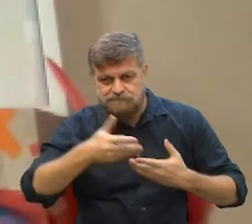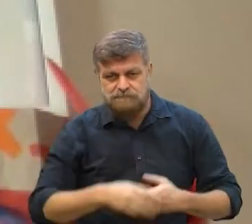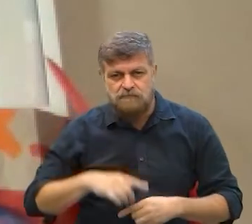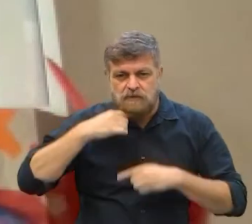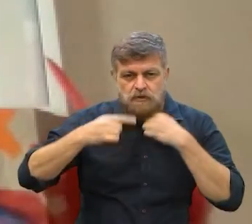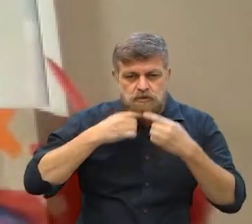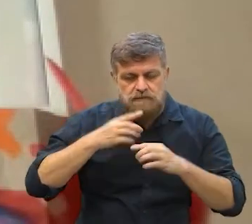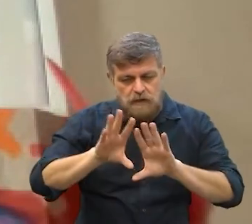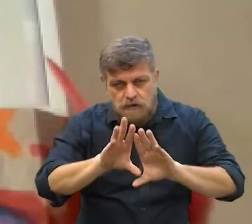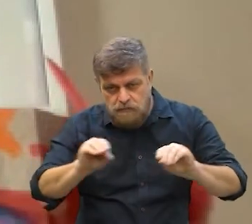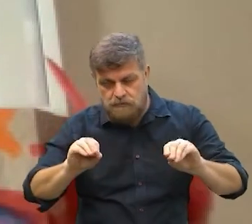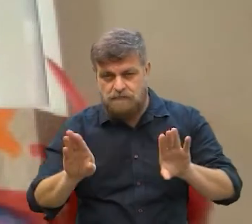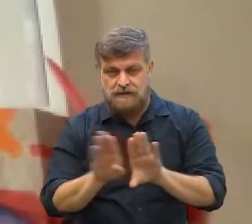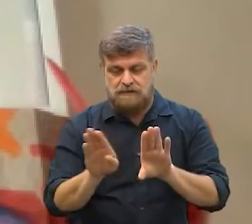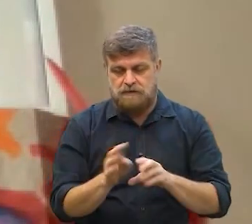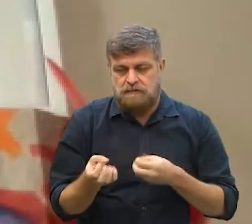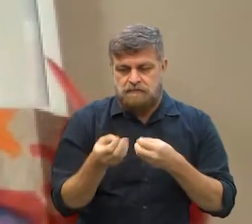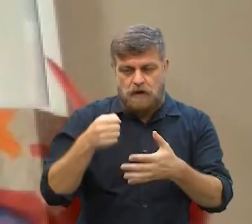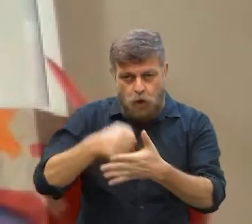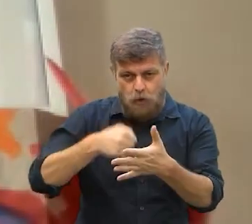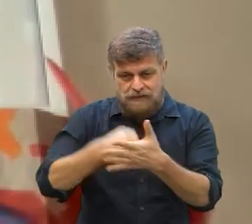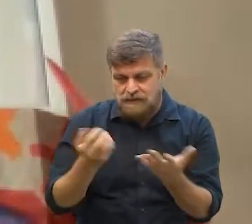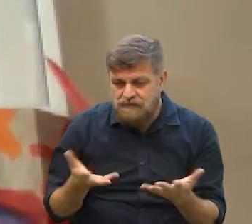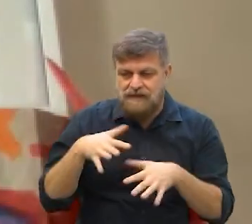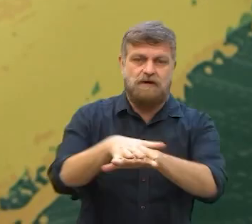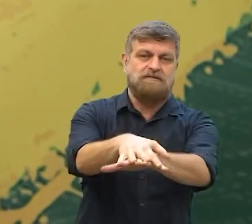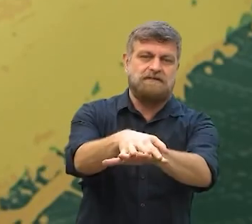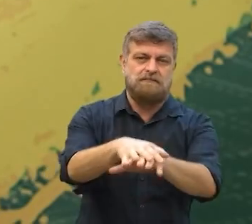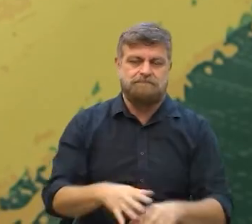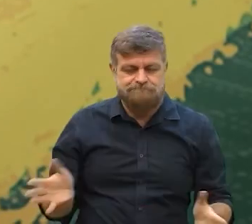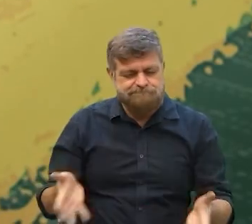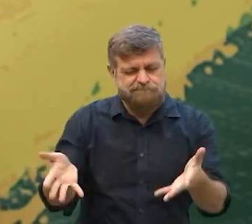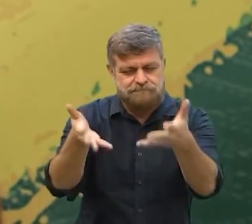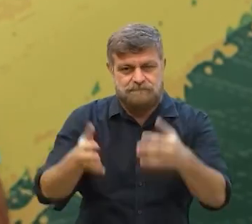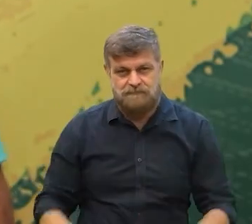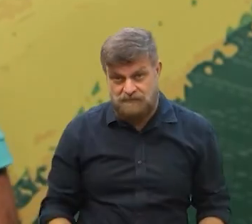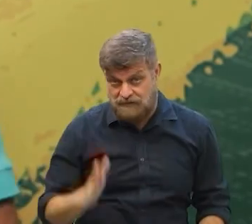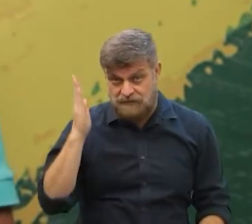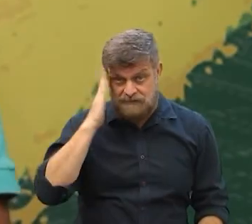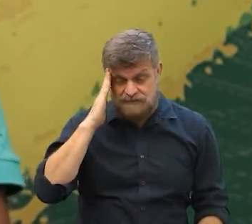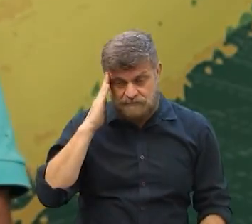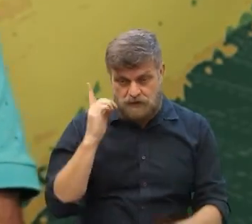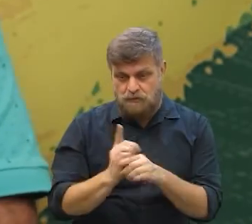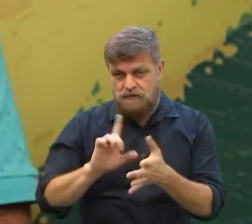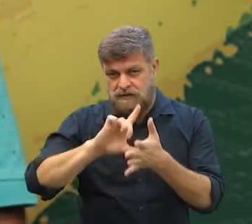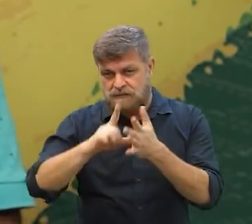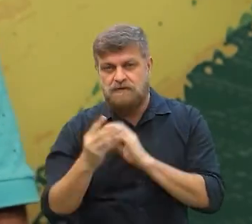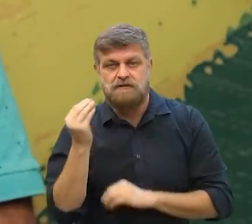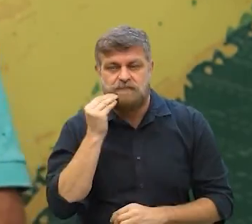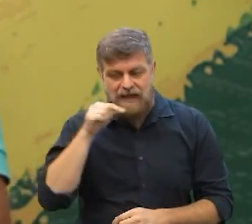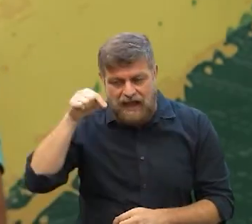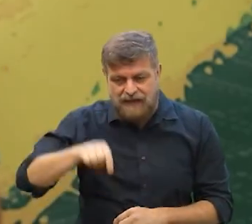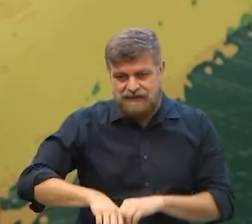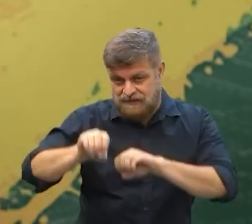dirimindo dúvidas e levando à frente a luta pela inclusão. É isso aí. Bom, pessoal, já sabe, né? Até a próxima oportunidade,